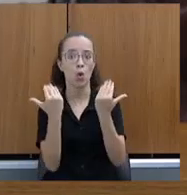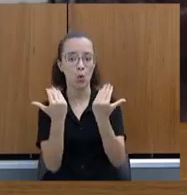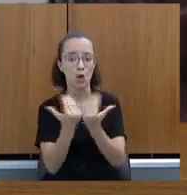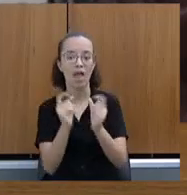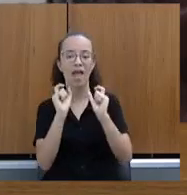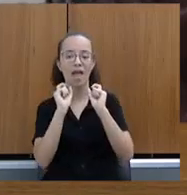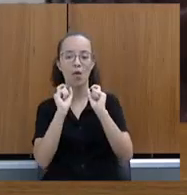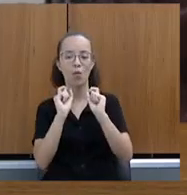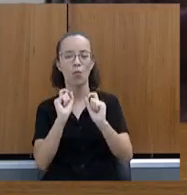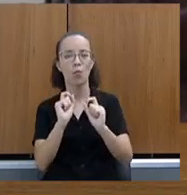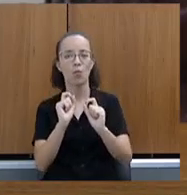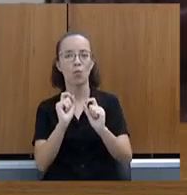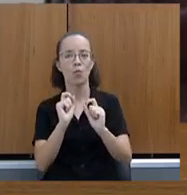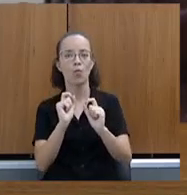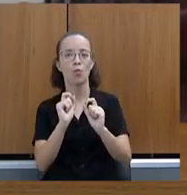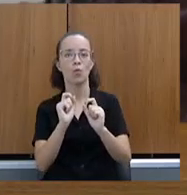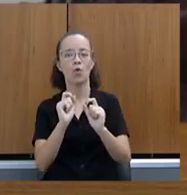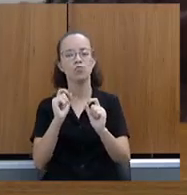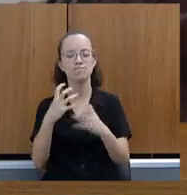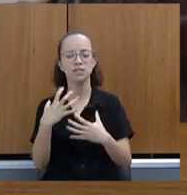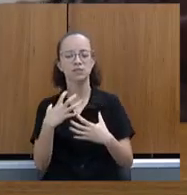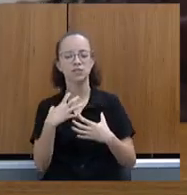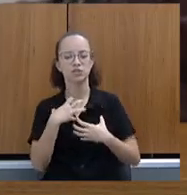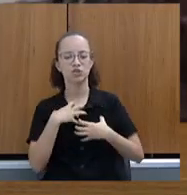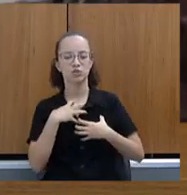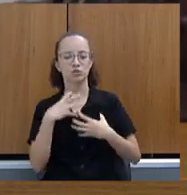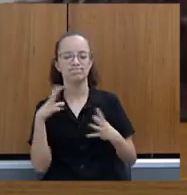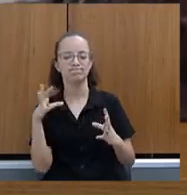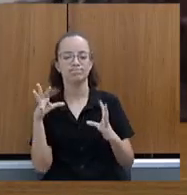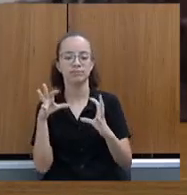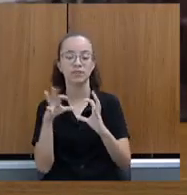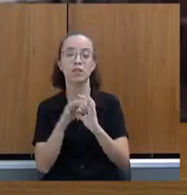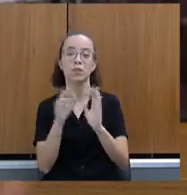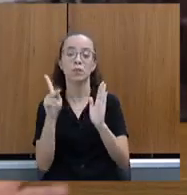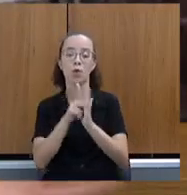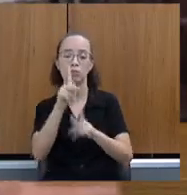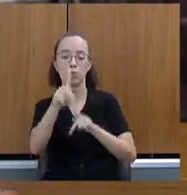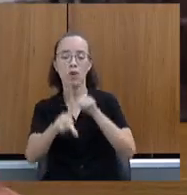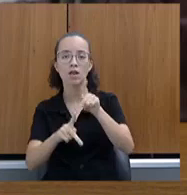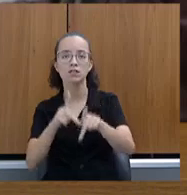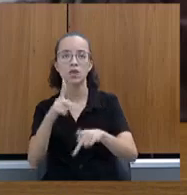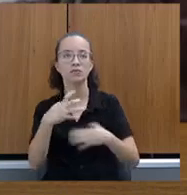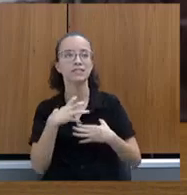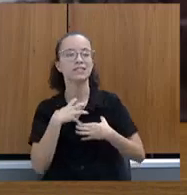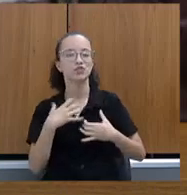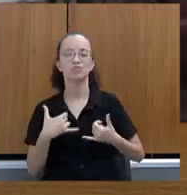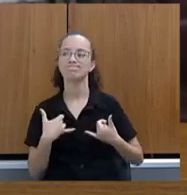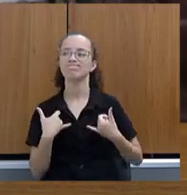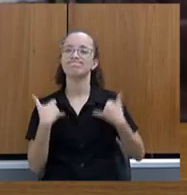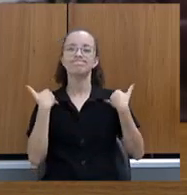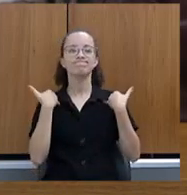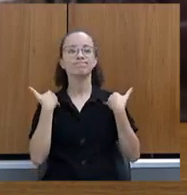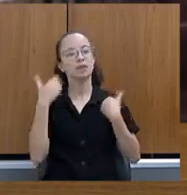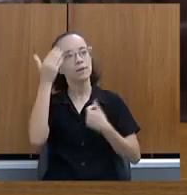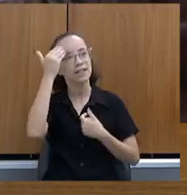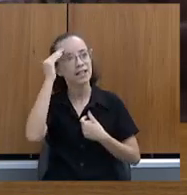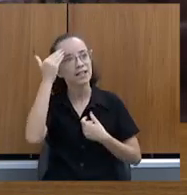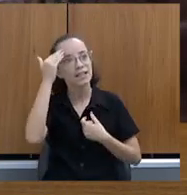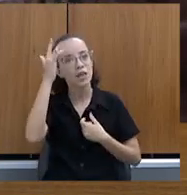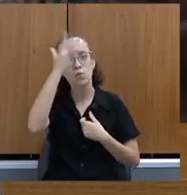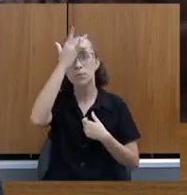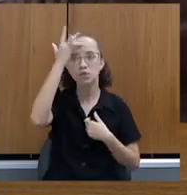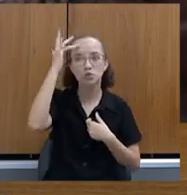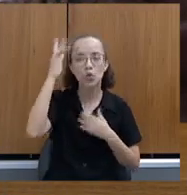gera sobretudo um pertencimento para a comunidade se valorizar por um lado para ela se entender enquanto a gente